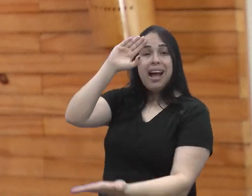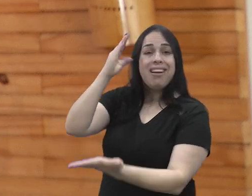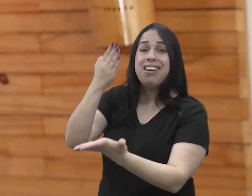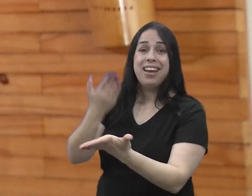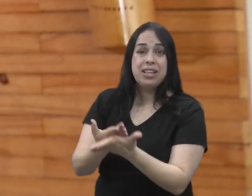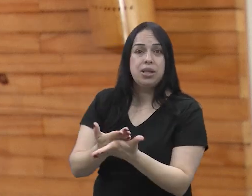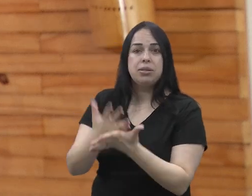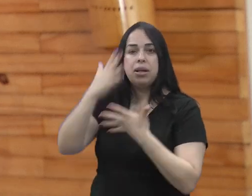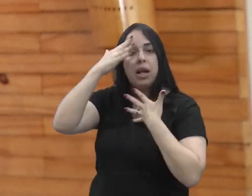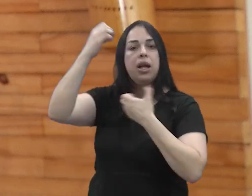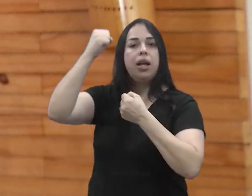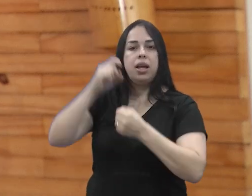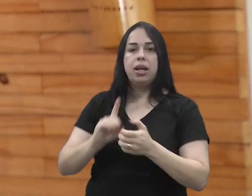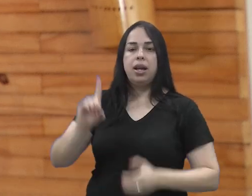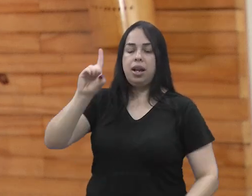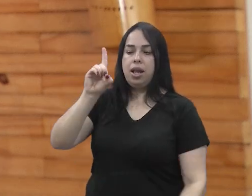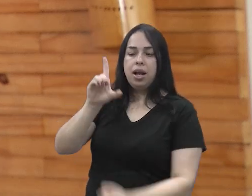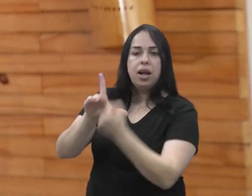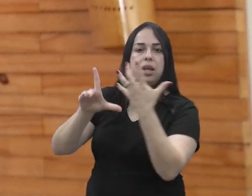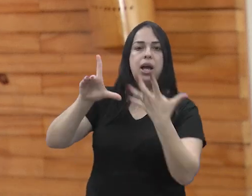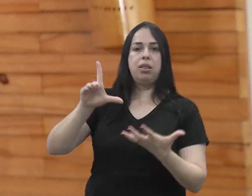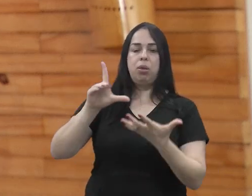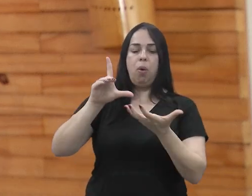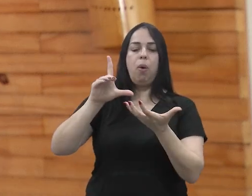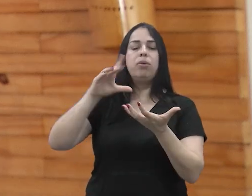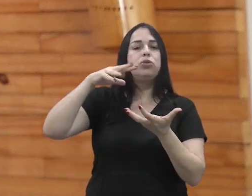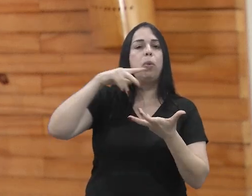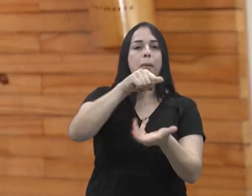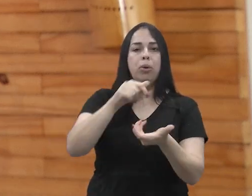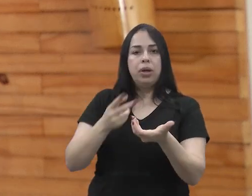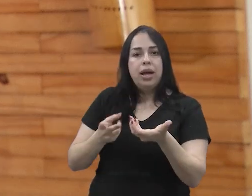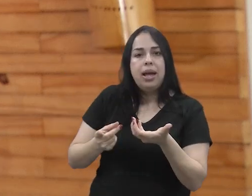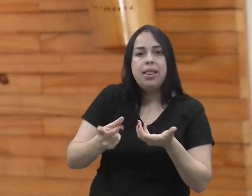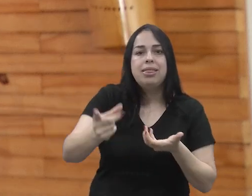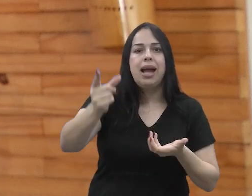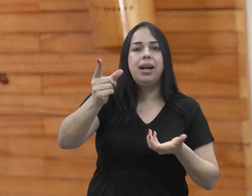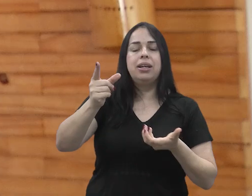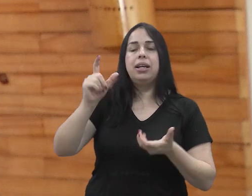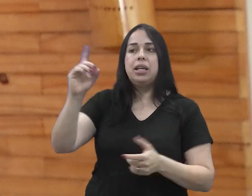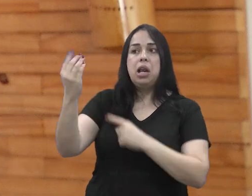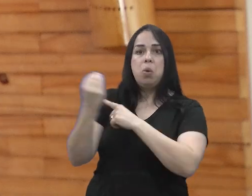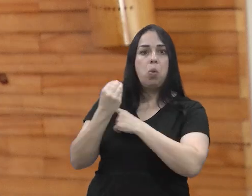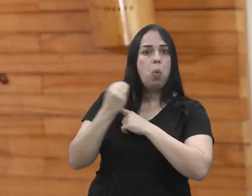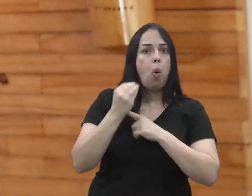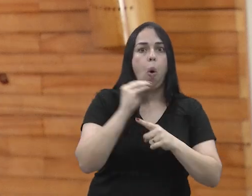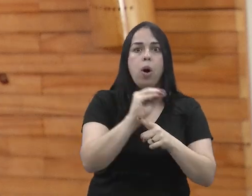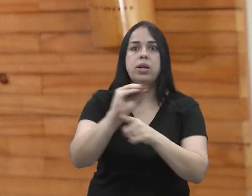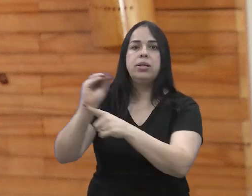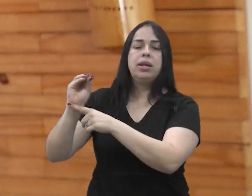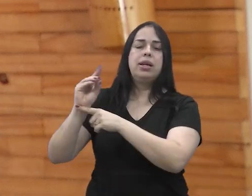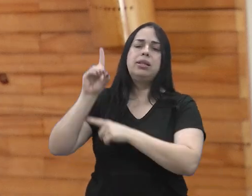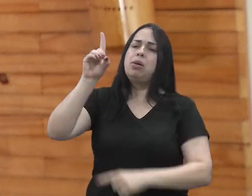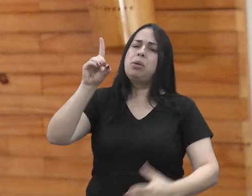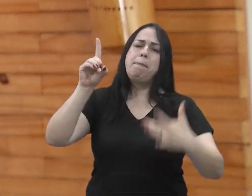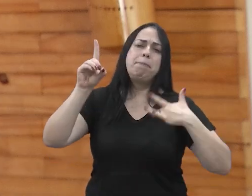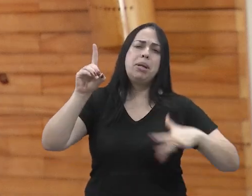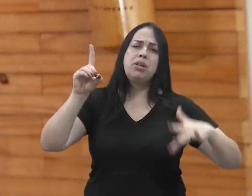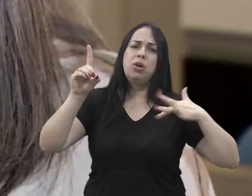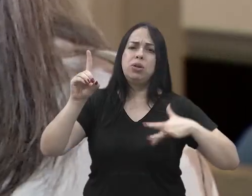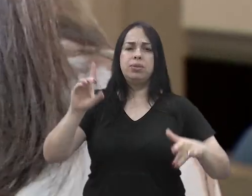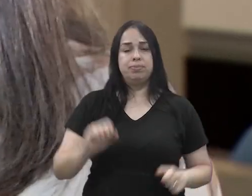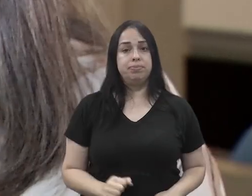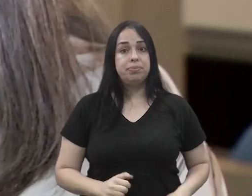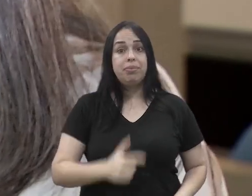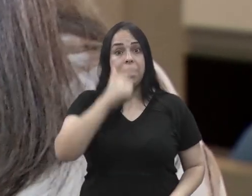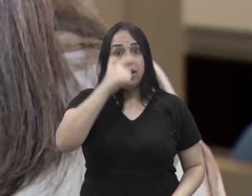nesse Deus que é criador, que Ele é eterno e que Ele cuida de cada um de nós em sua misericórdia, em seu amor.